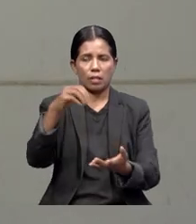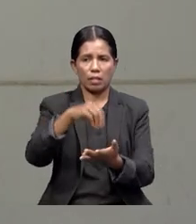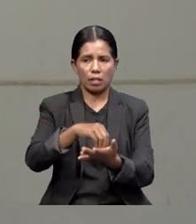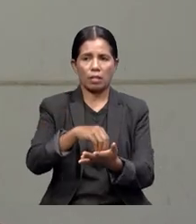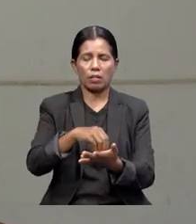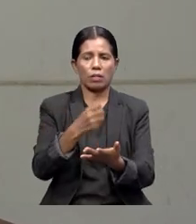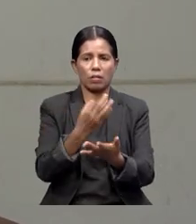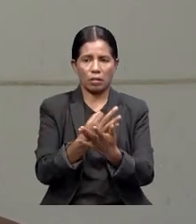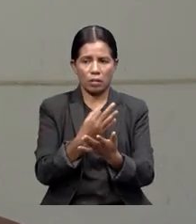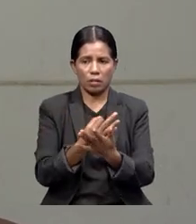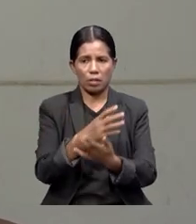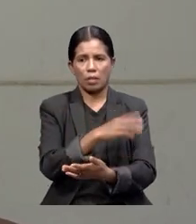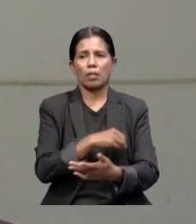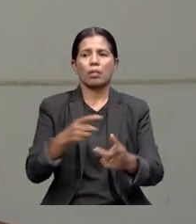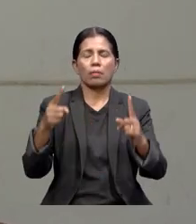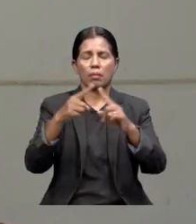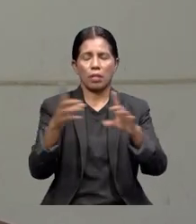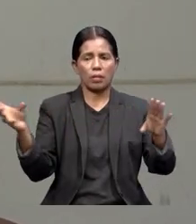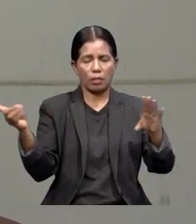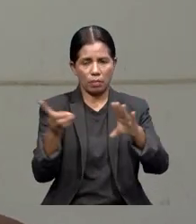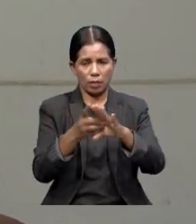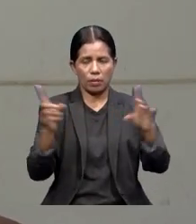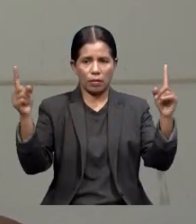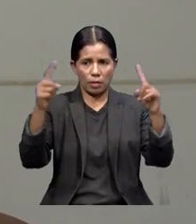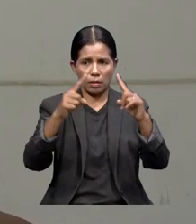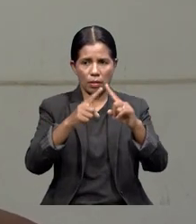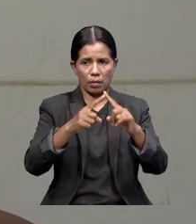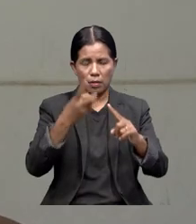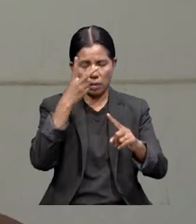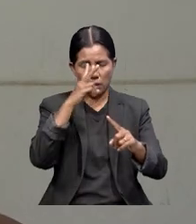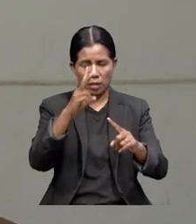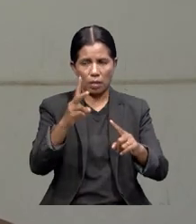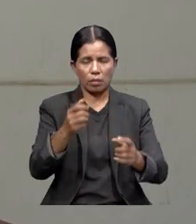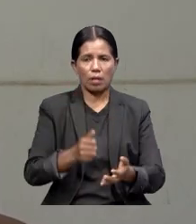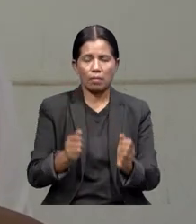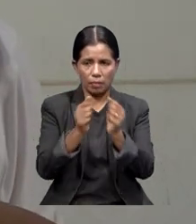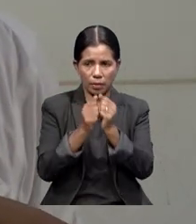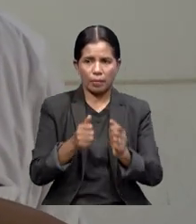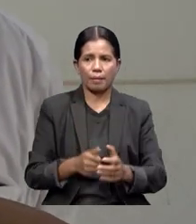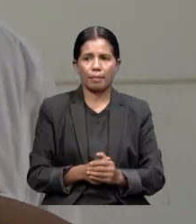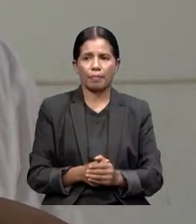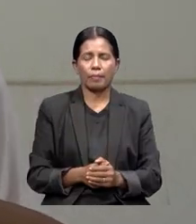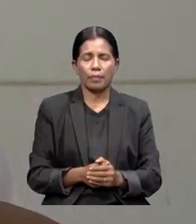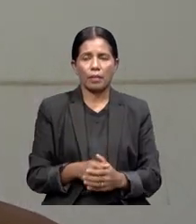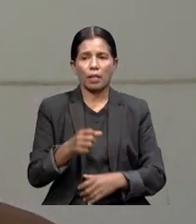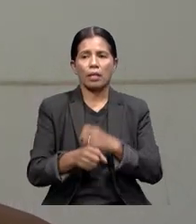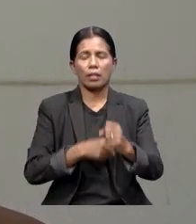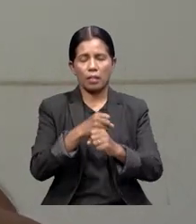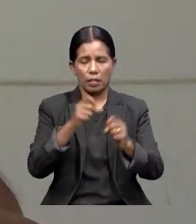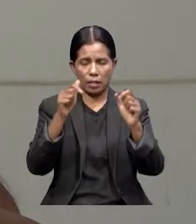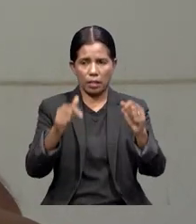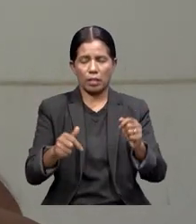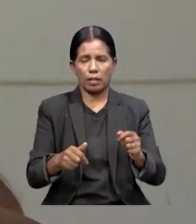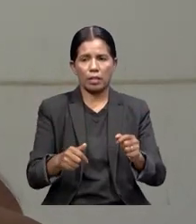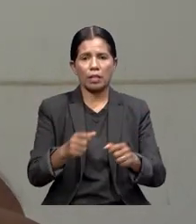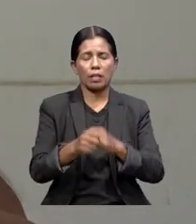tinha orçamento, e incluímos documentos para acompanhamento. Agora, tinha ainda, né, o fim